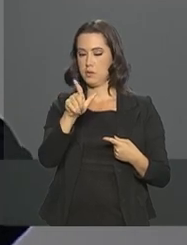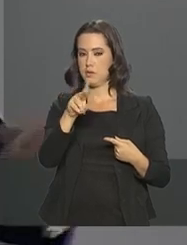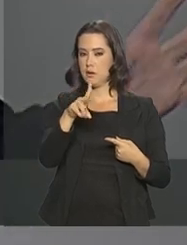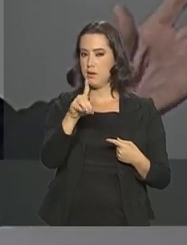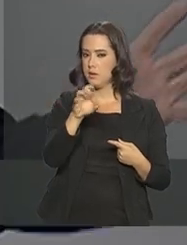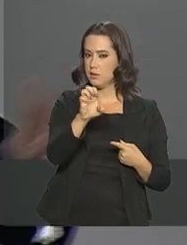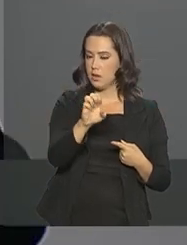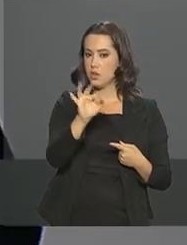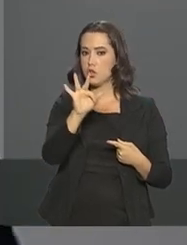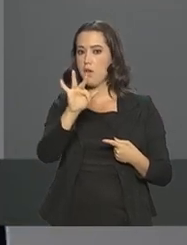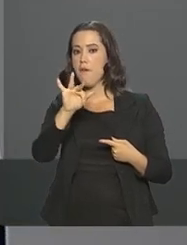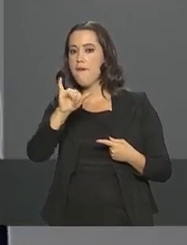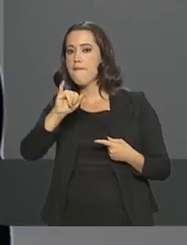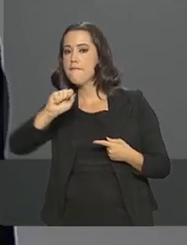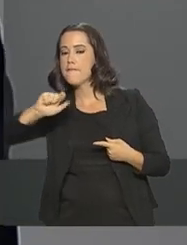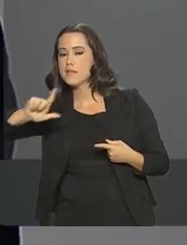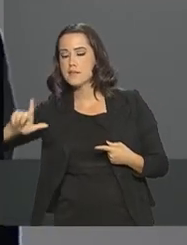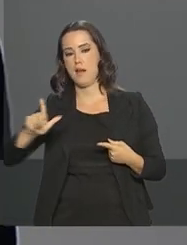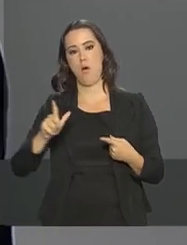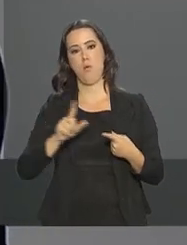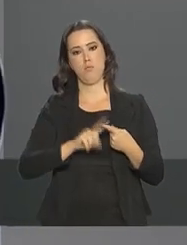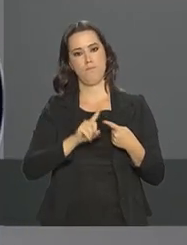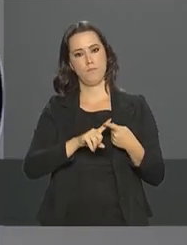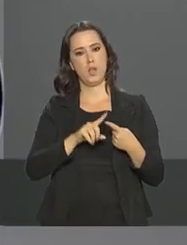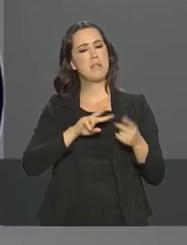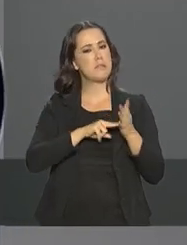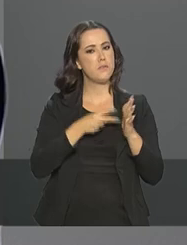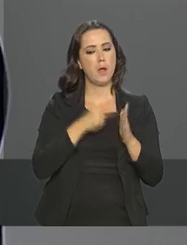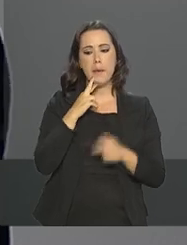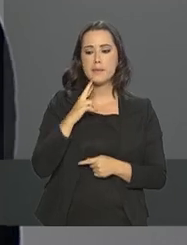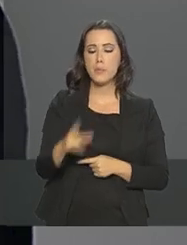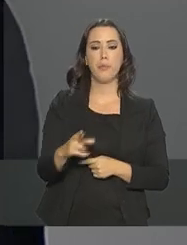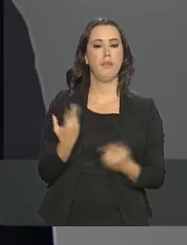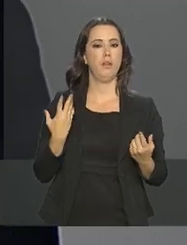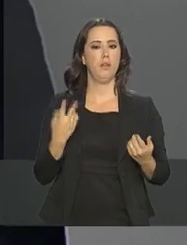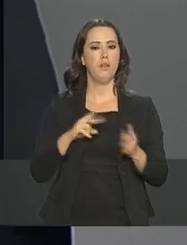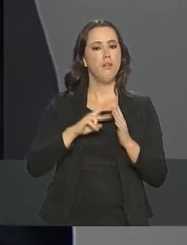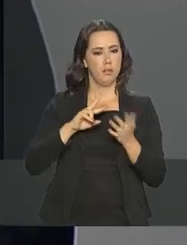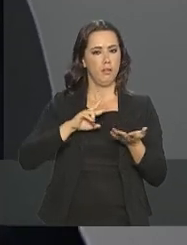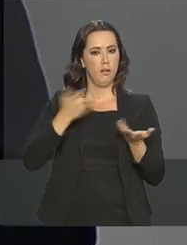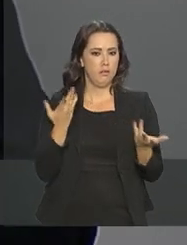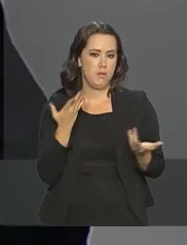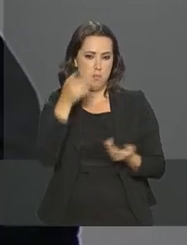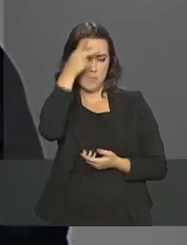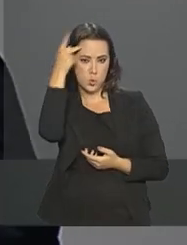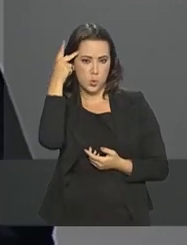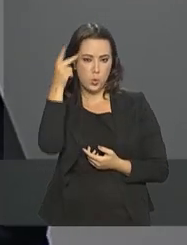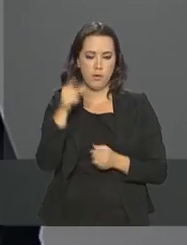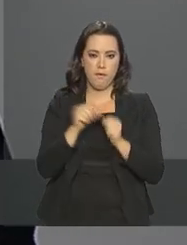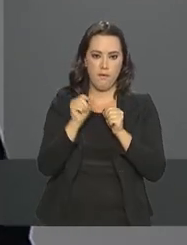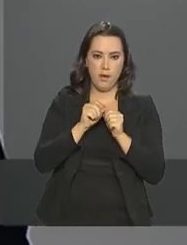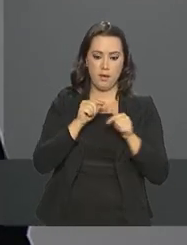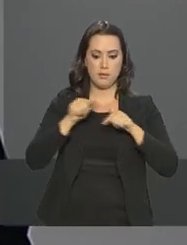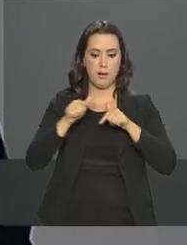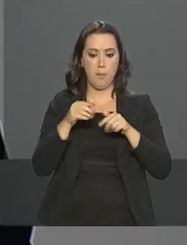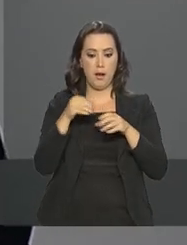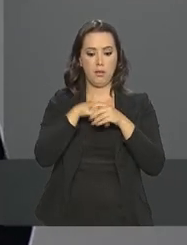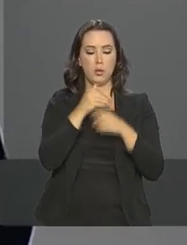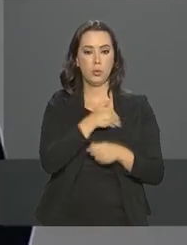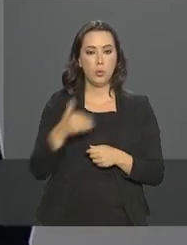responsabilidade sabemos todos vem do verbo responder portanto quem pratica um determinado ato governamental